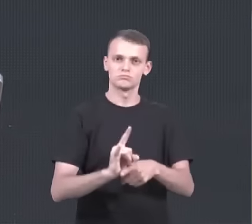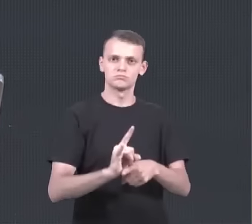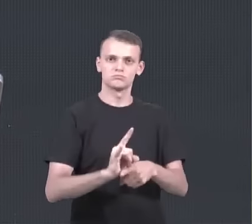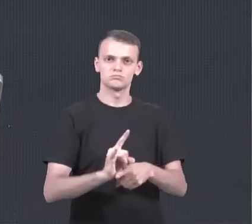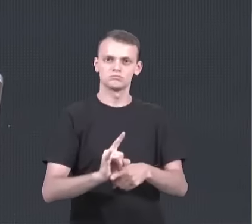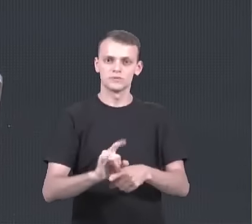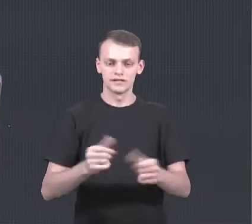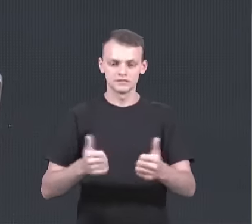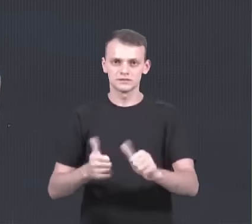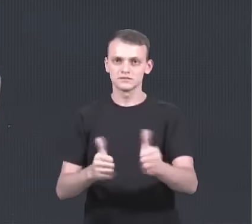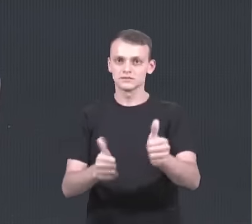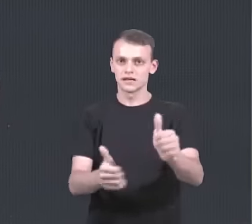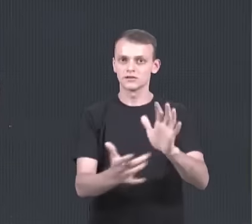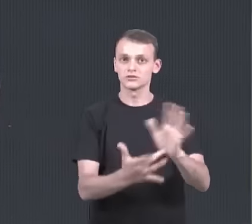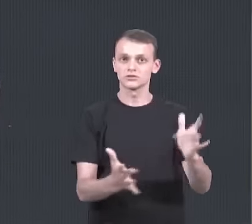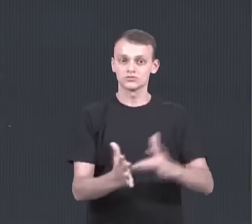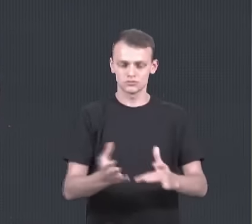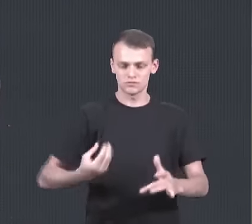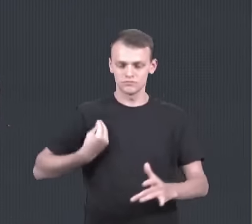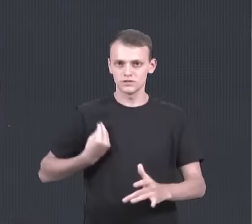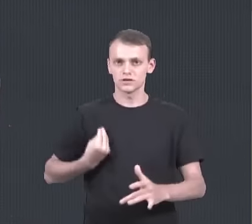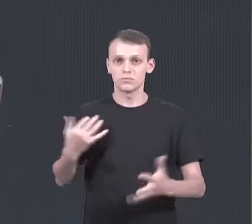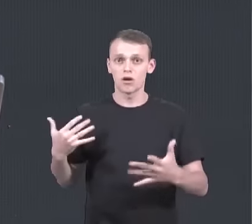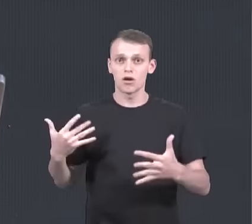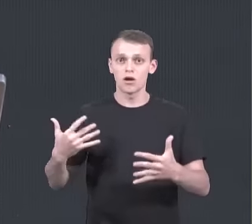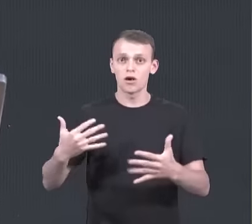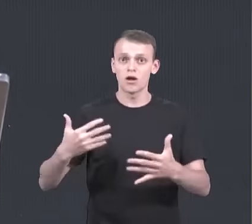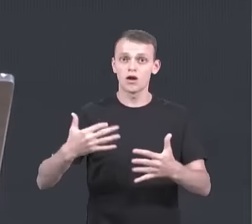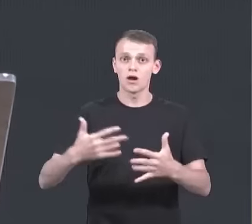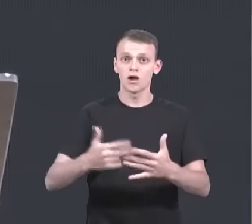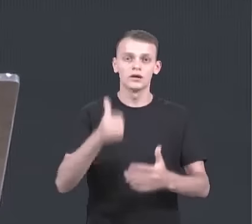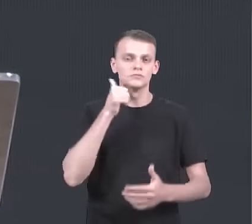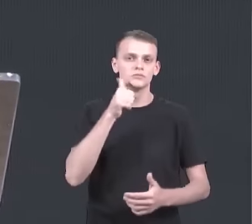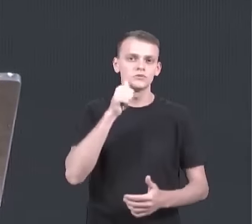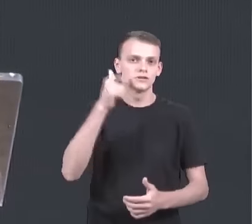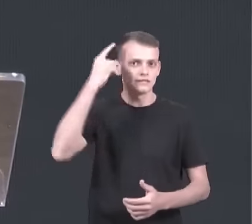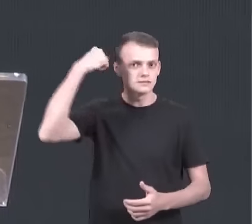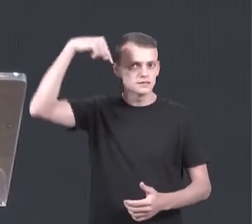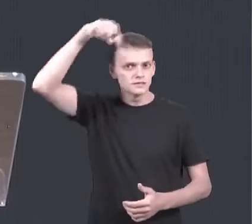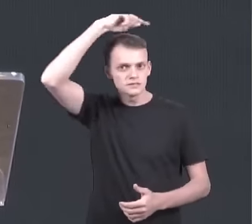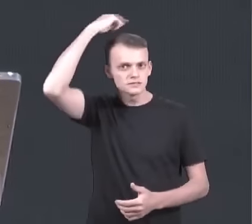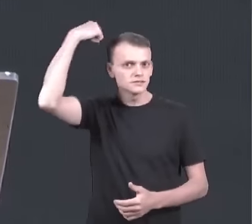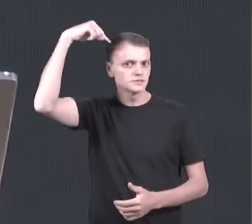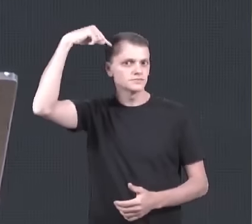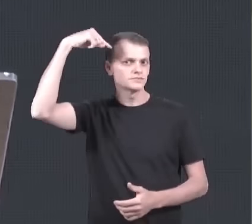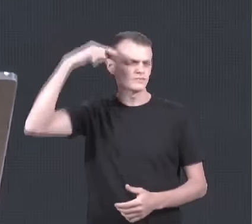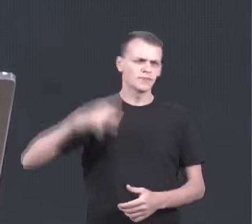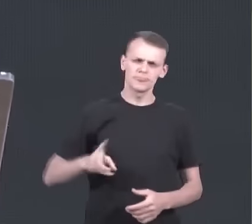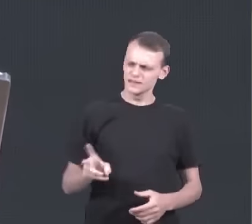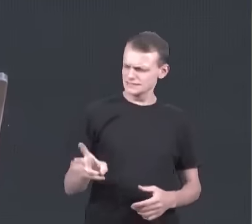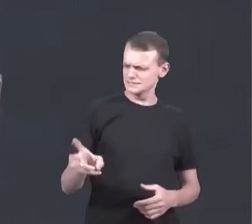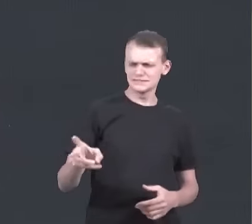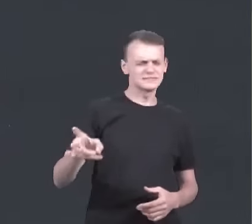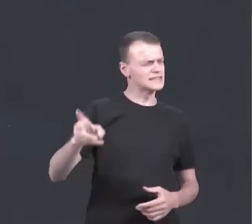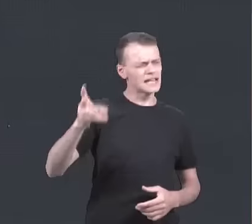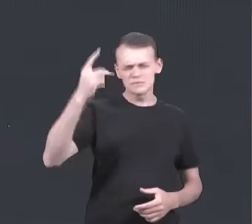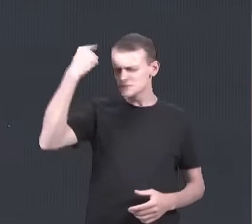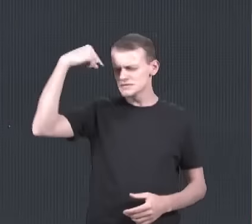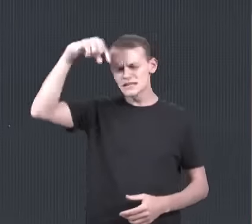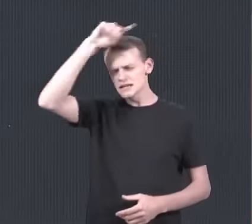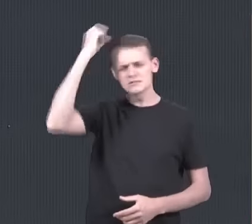e segue Jesus a vida inteira como uma santa mulher. Ela sempre fora